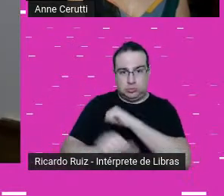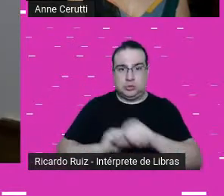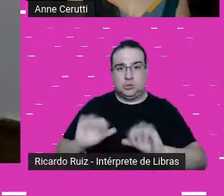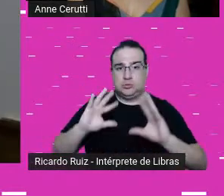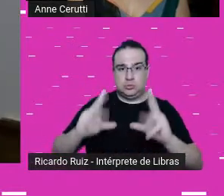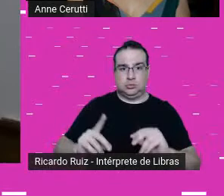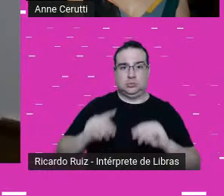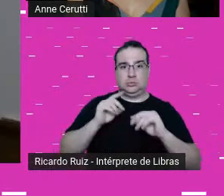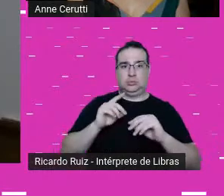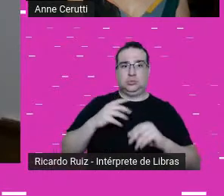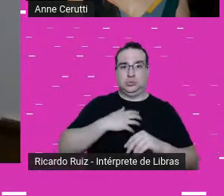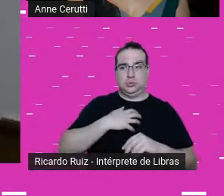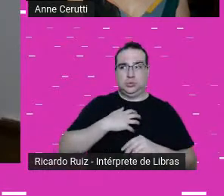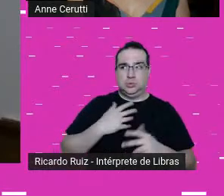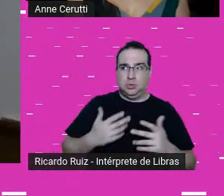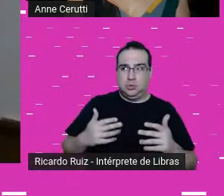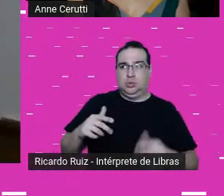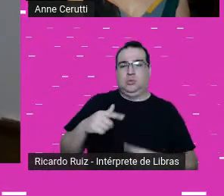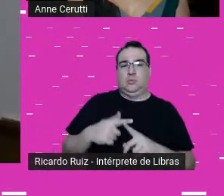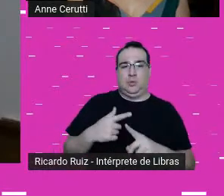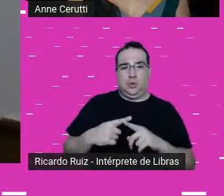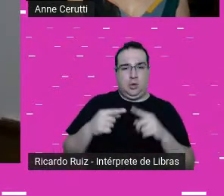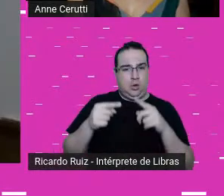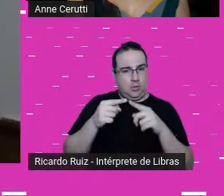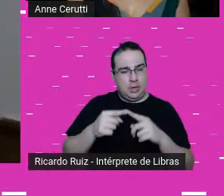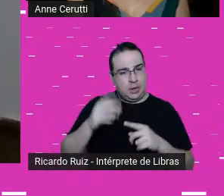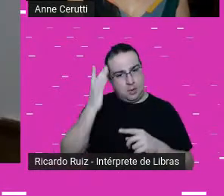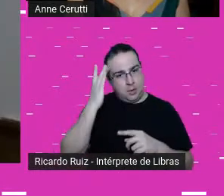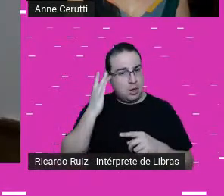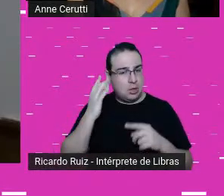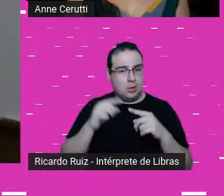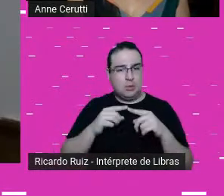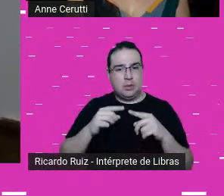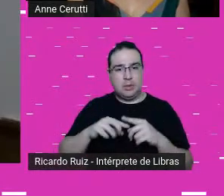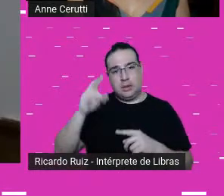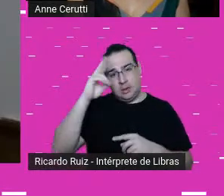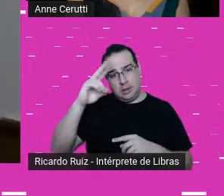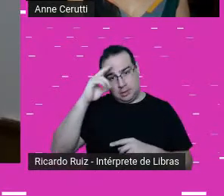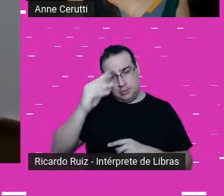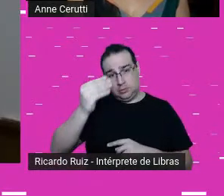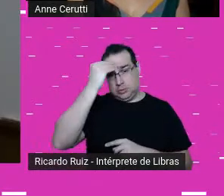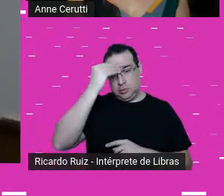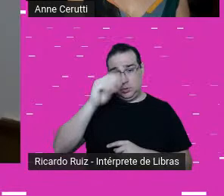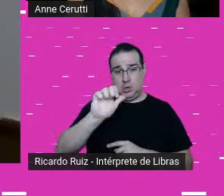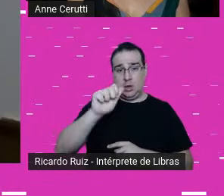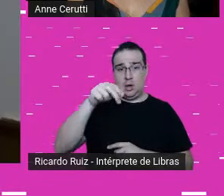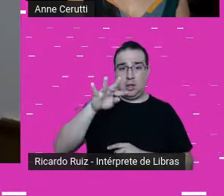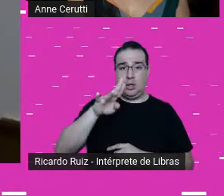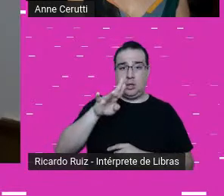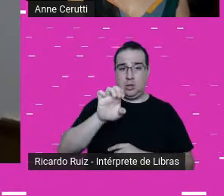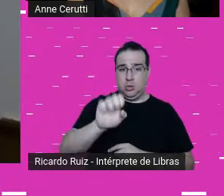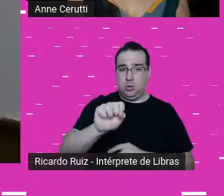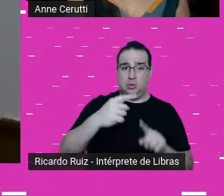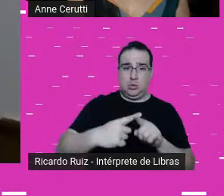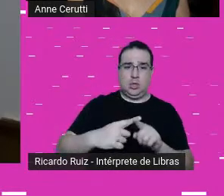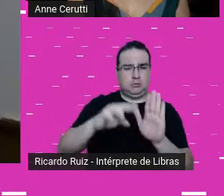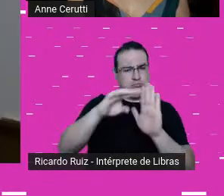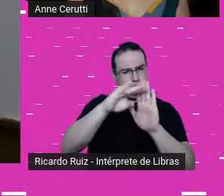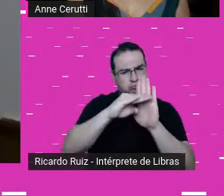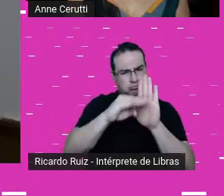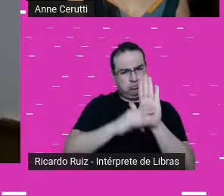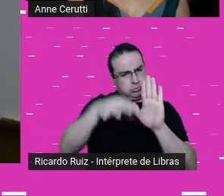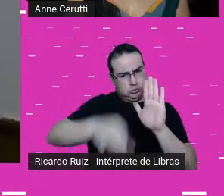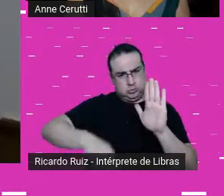já meio já tinha uma coisa. Eu acho que isso, por isso que eu falei das coisas que ficaram no túnel, essa coisa da disciplina, porque eu acho que isso a gente tinha